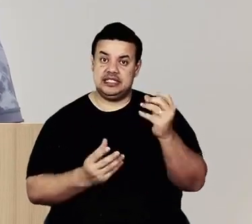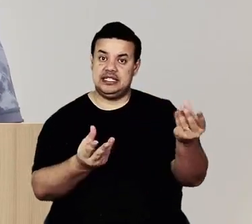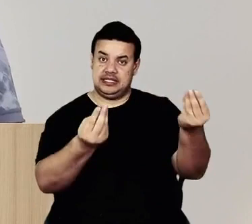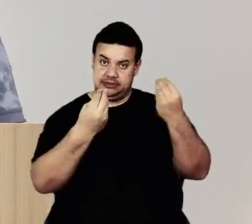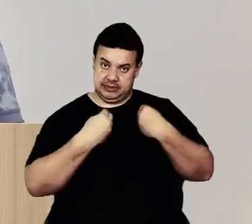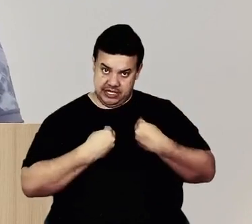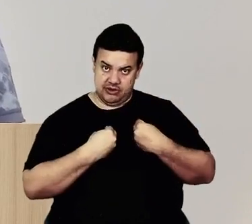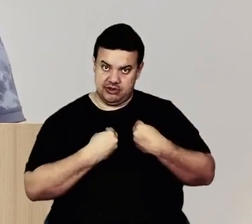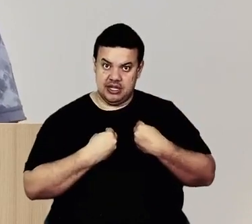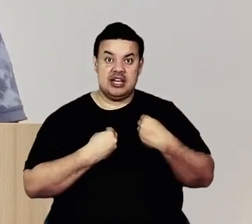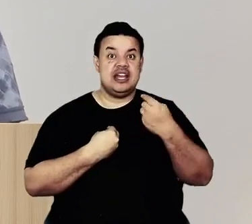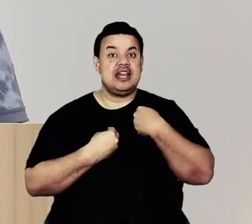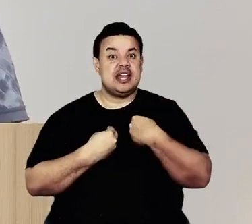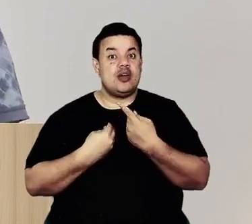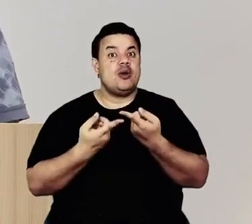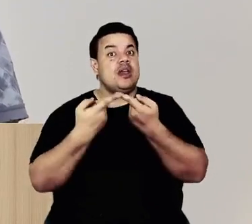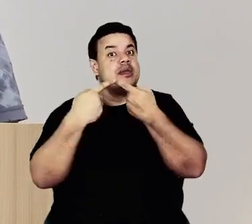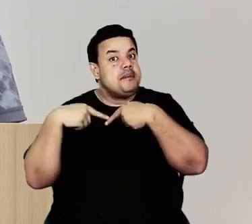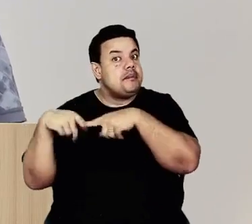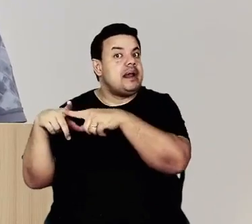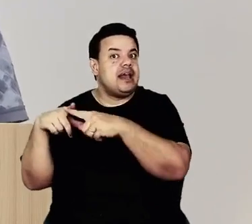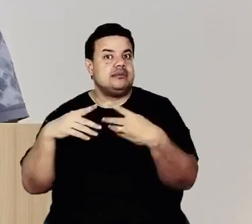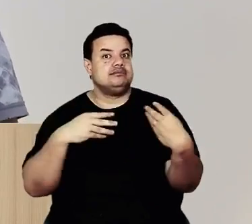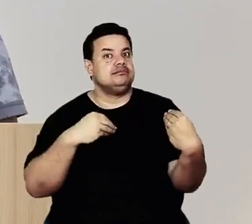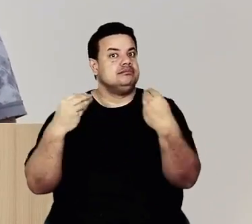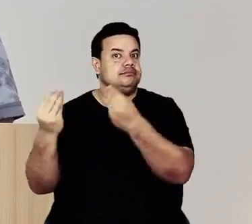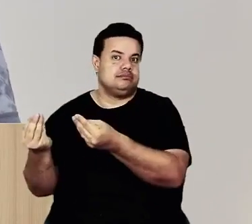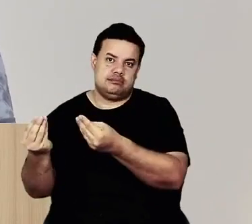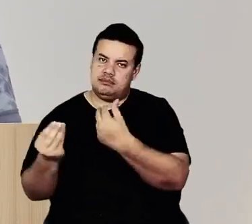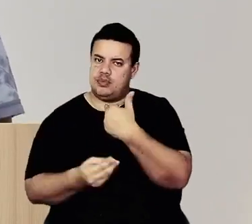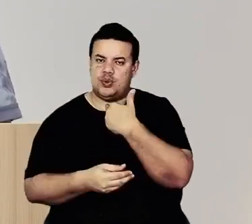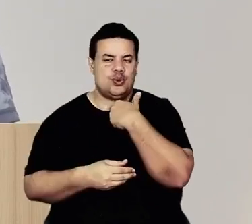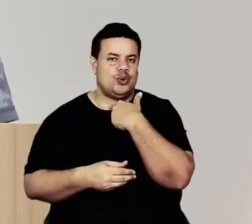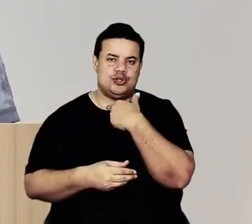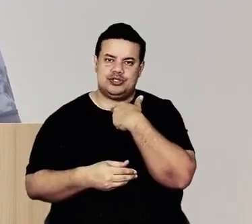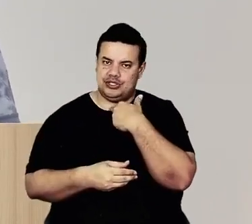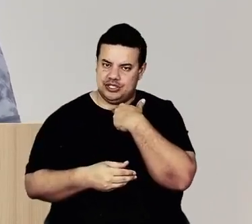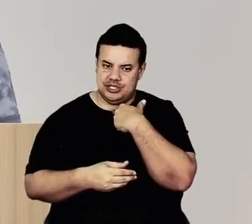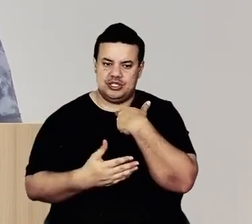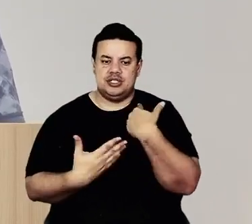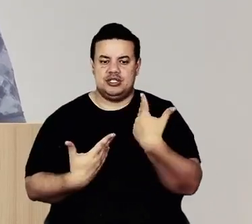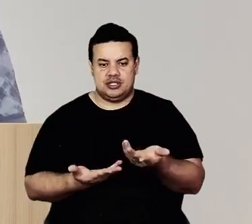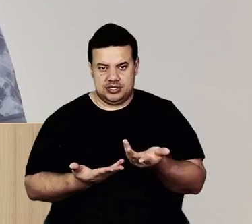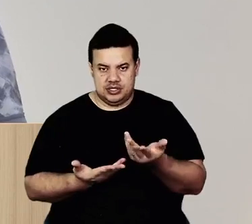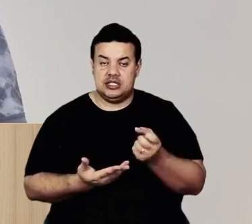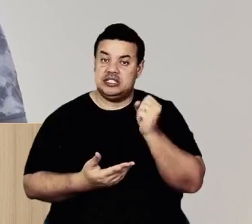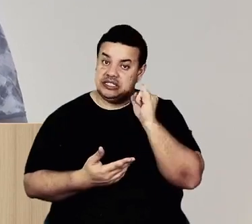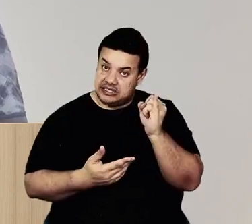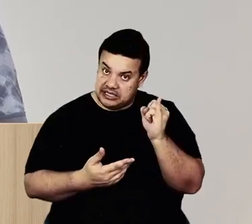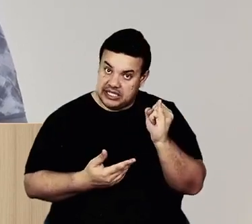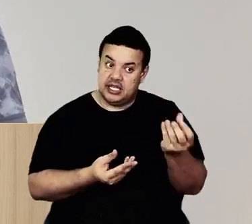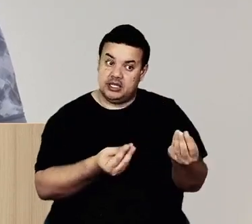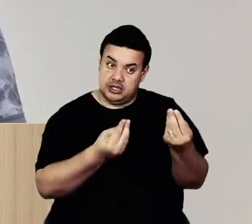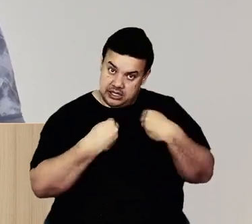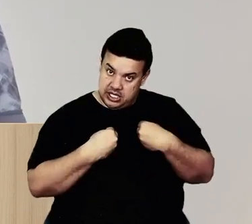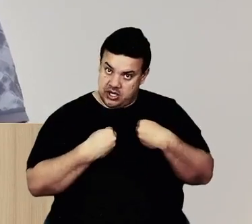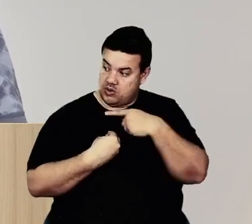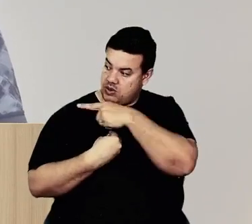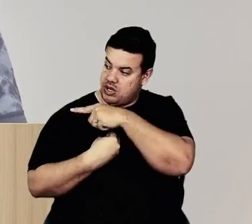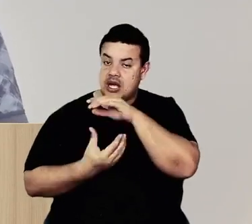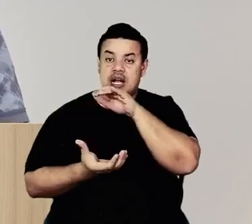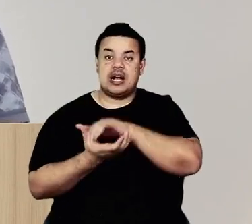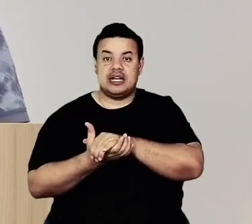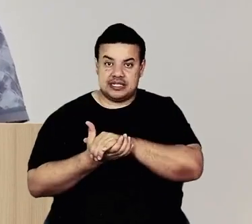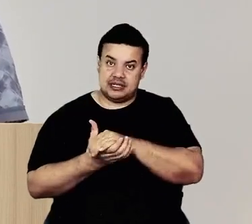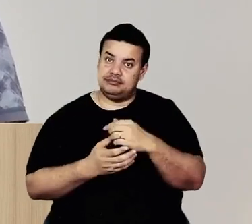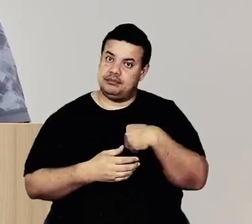e passar para outra né se existir cônjugue e chegar a falecer o CJ permanecer vai ter a sessão vai continuar com a sessão se não